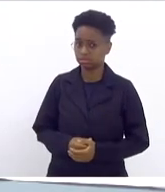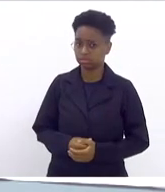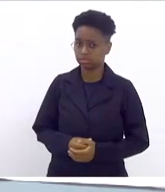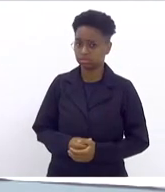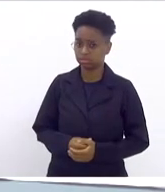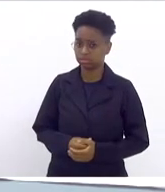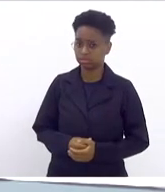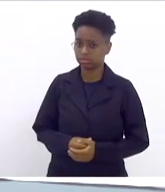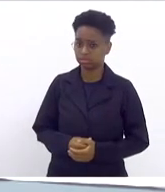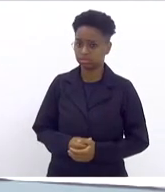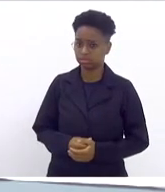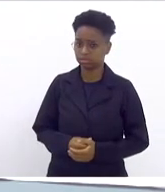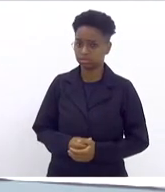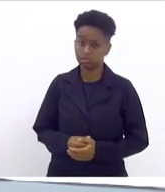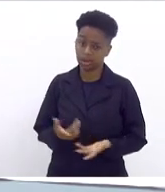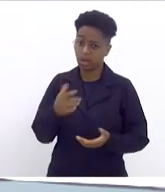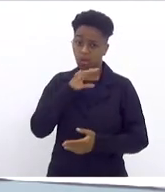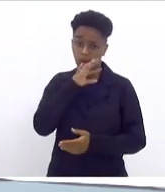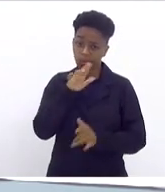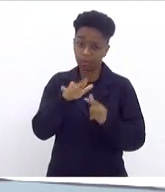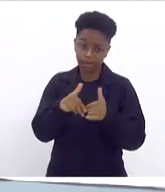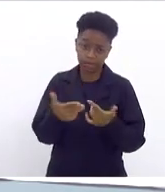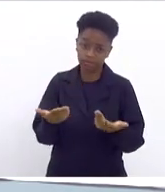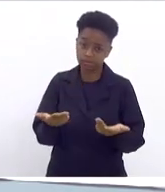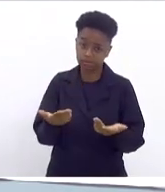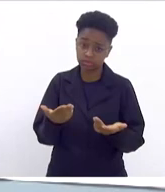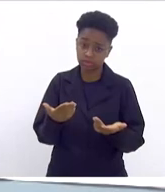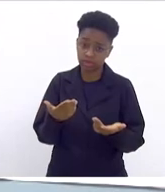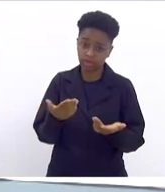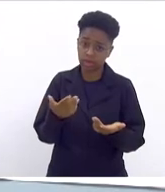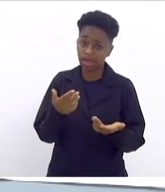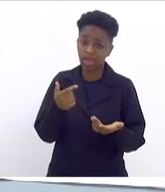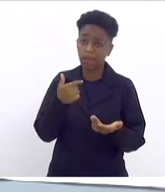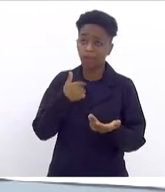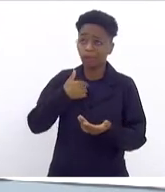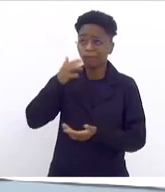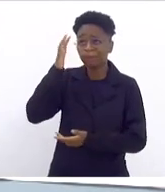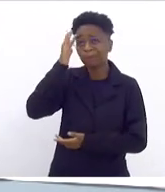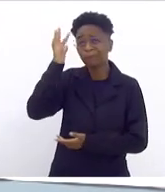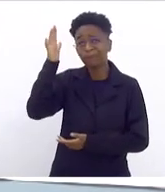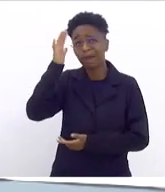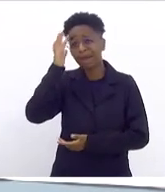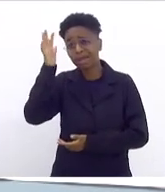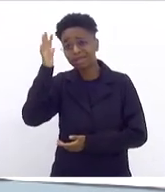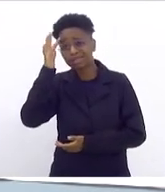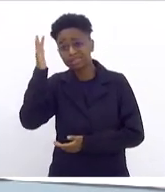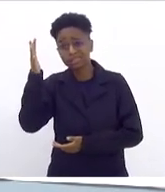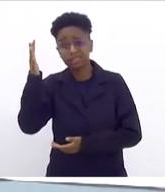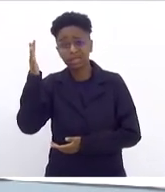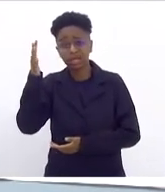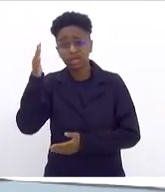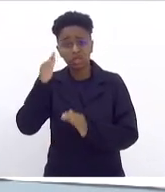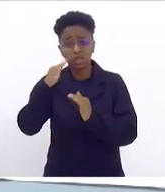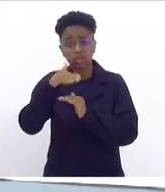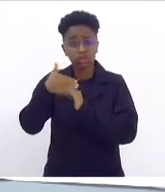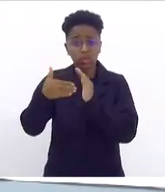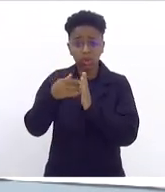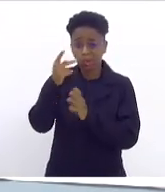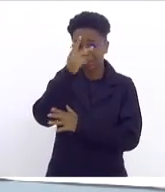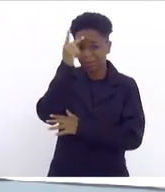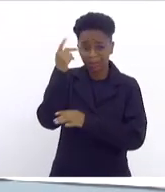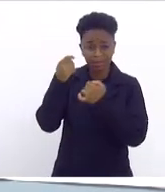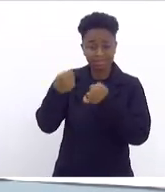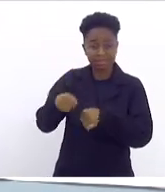O anglicismo é ruim por causa disso. Porque você parte do pressuposto que todo mundo tem que